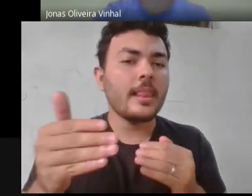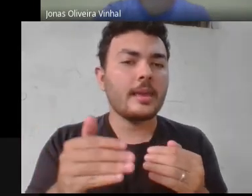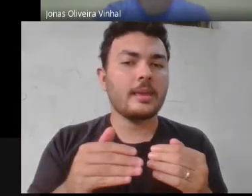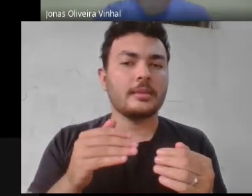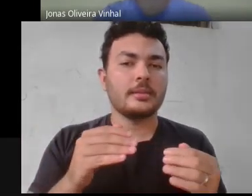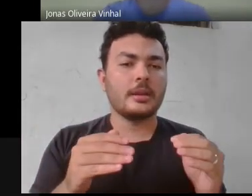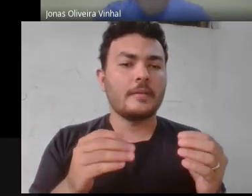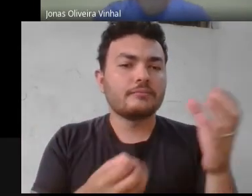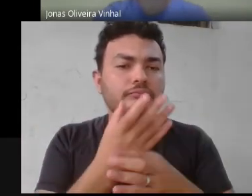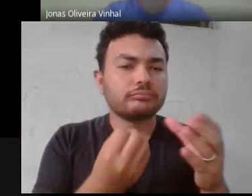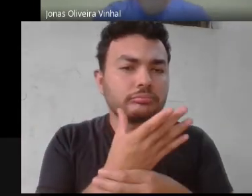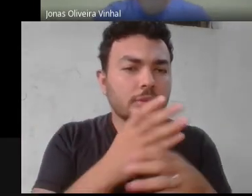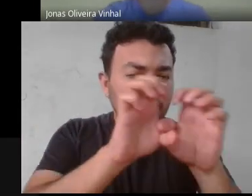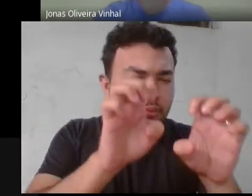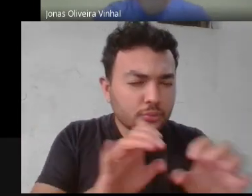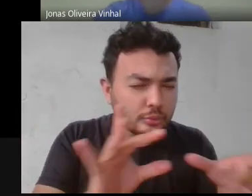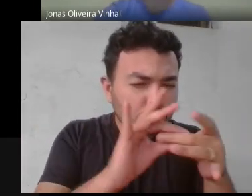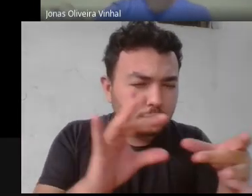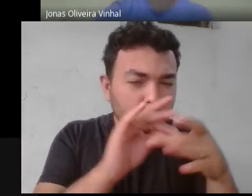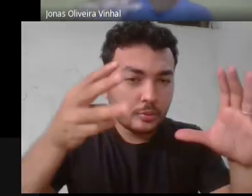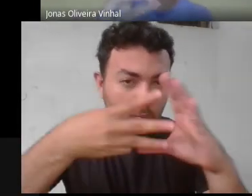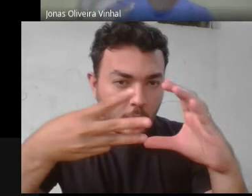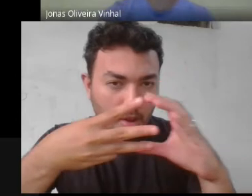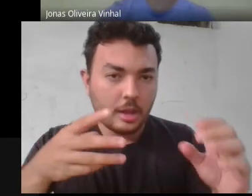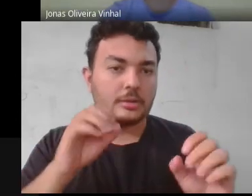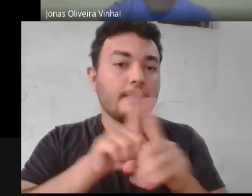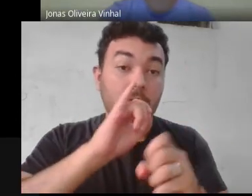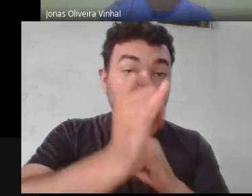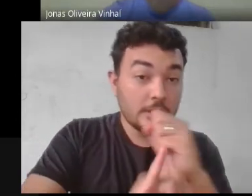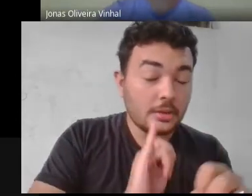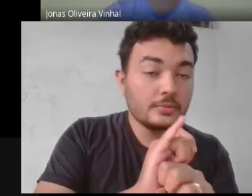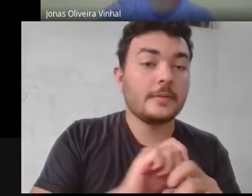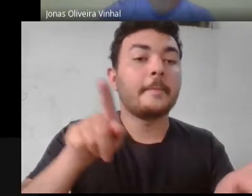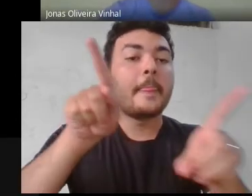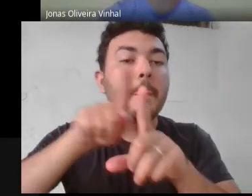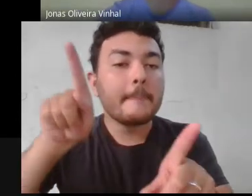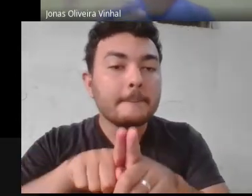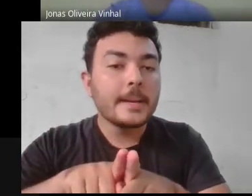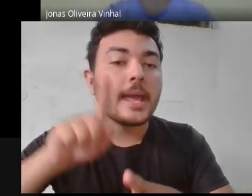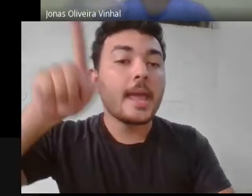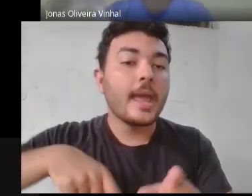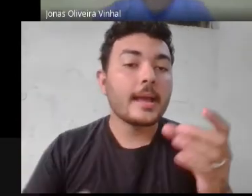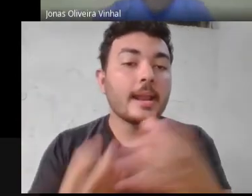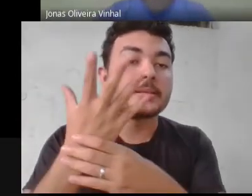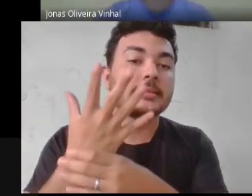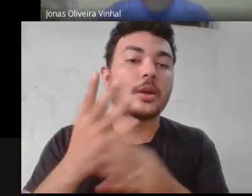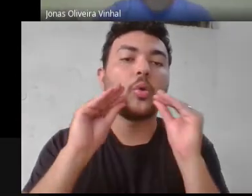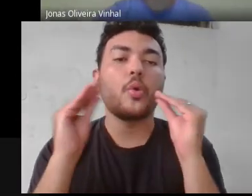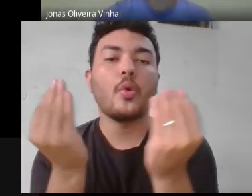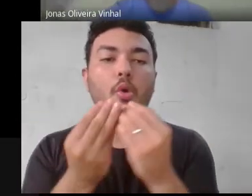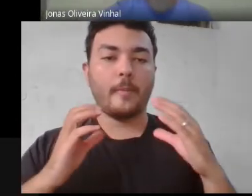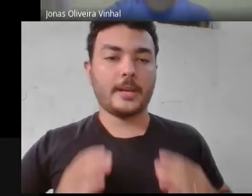formação da ligação estrutural das moléculas, né, e dos íons moleculares, também a formação dos compostos